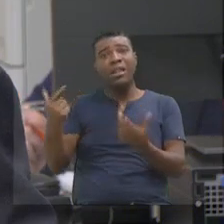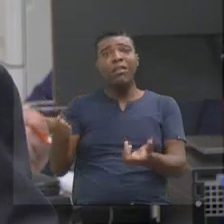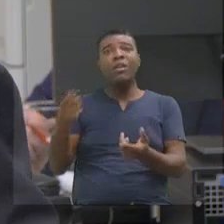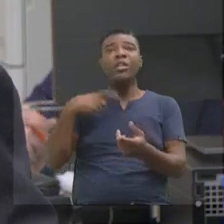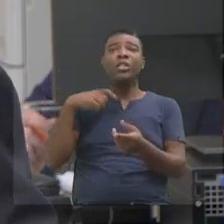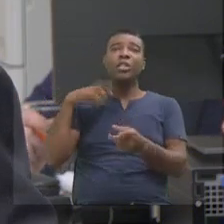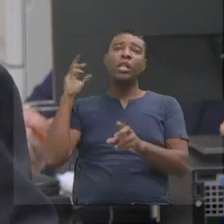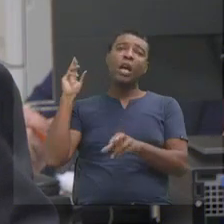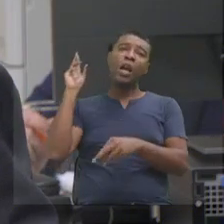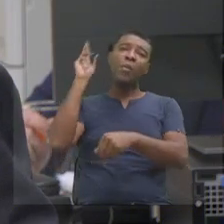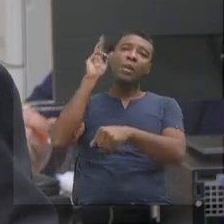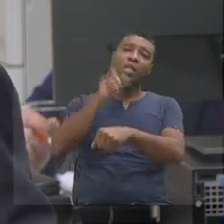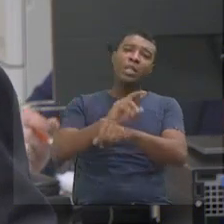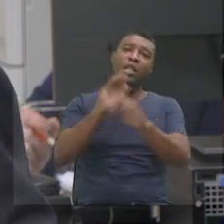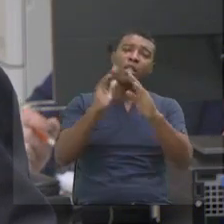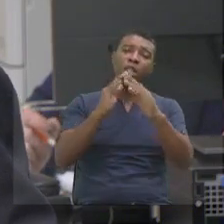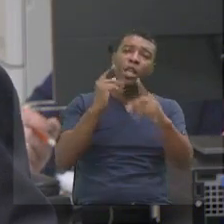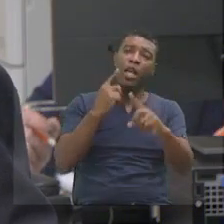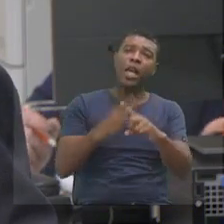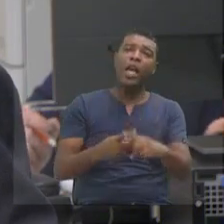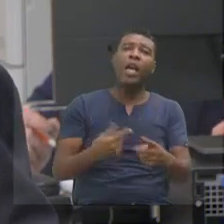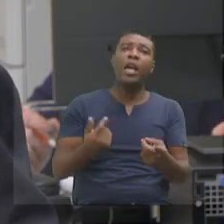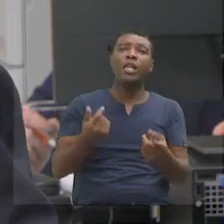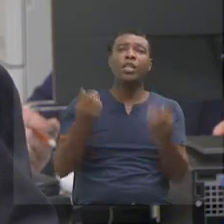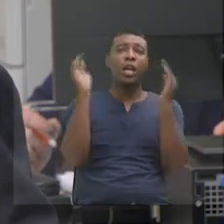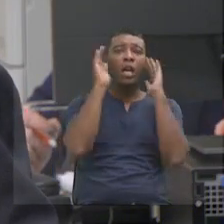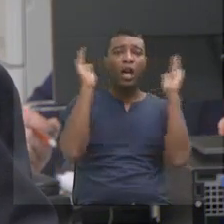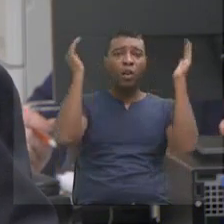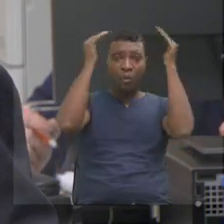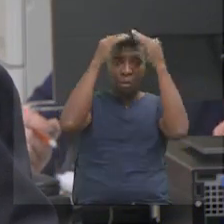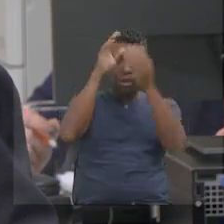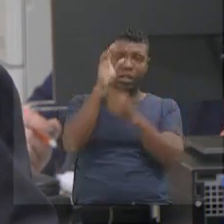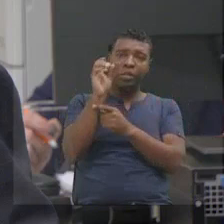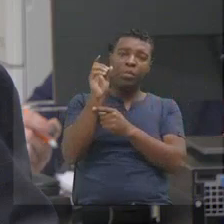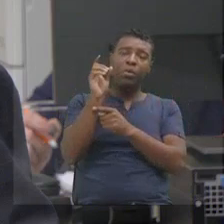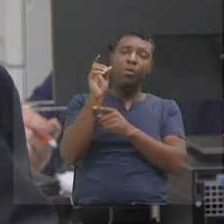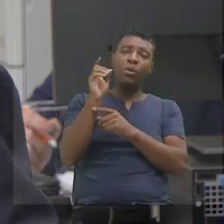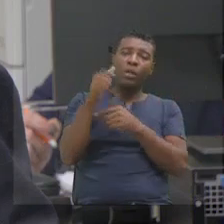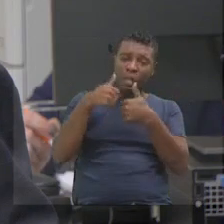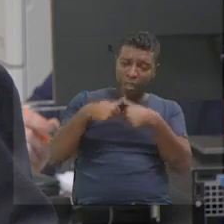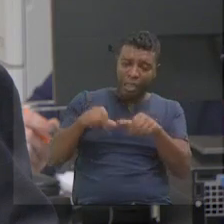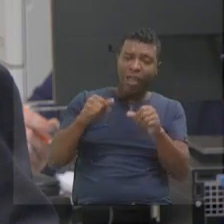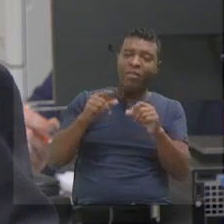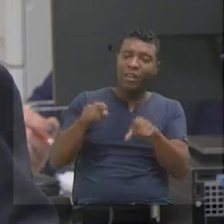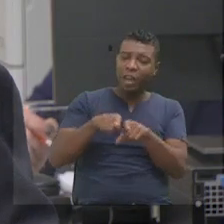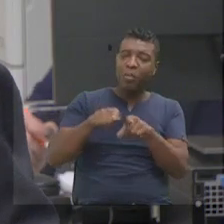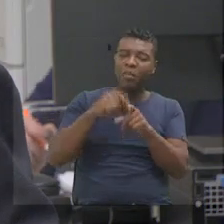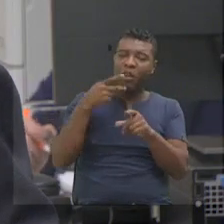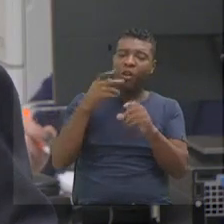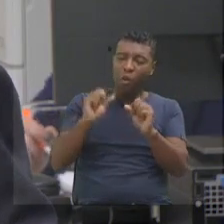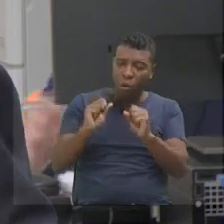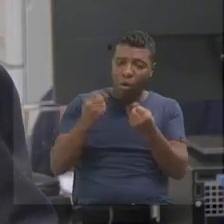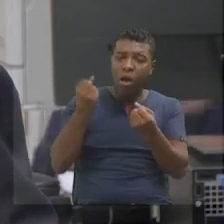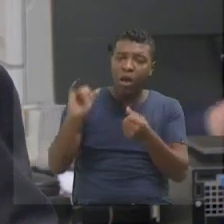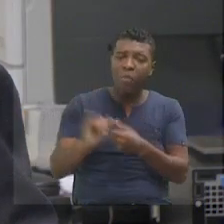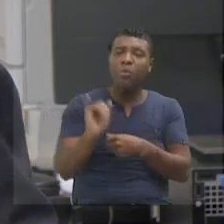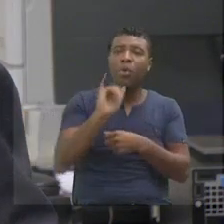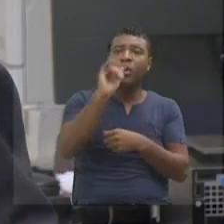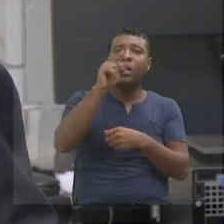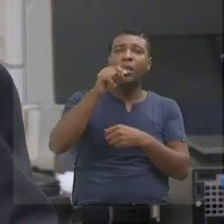Dom Cabral que estava na época também reforçou a importância dessa hemodiálise é um parceiro